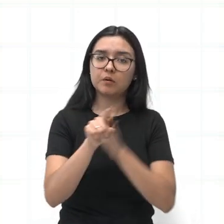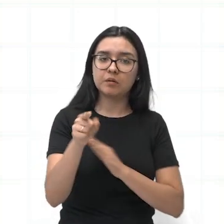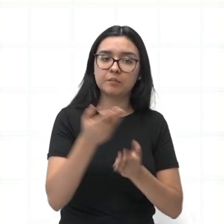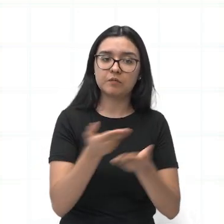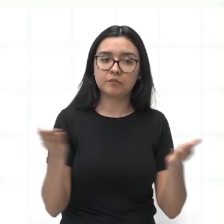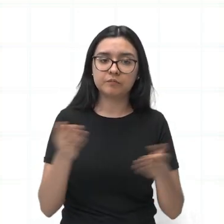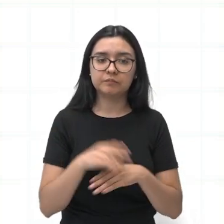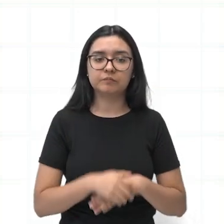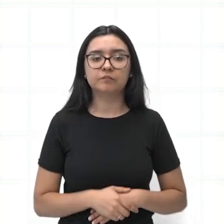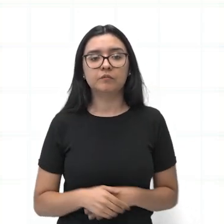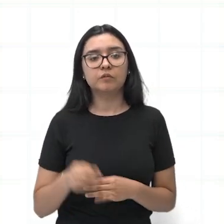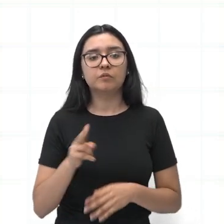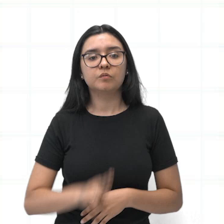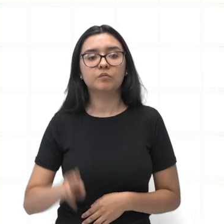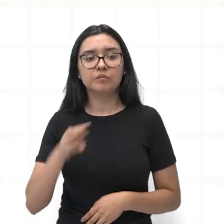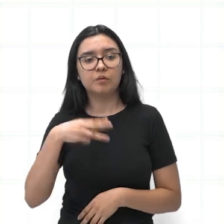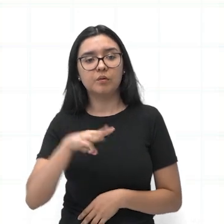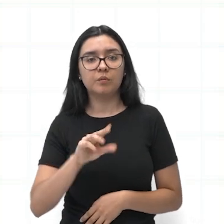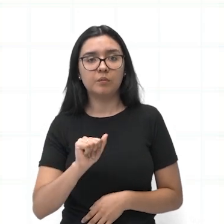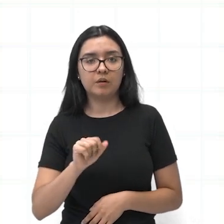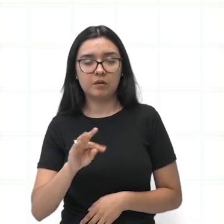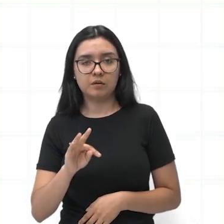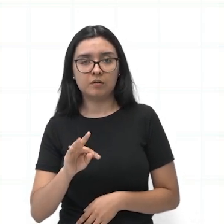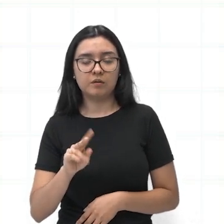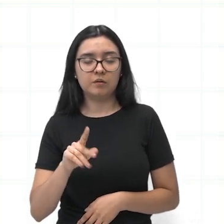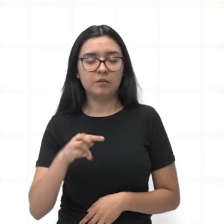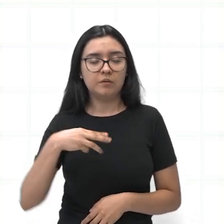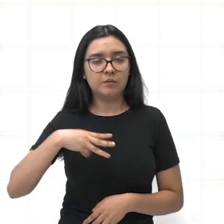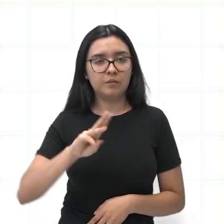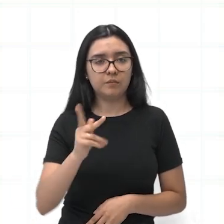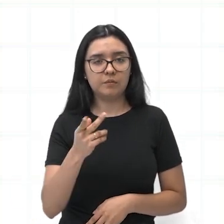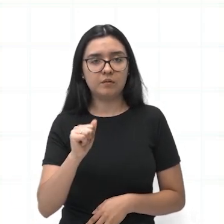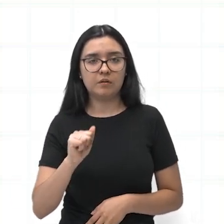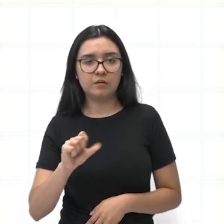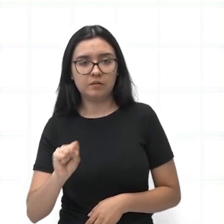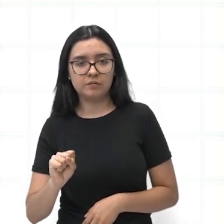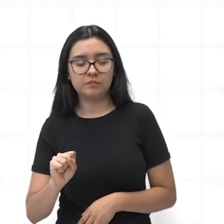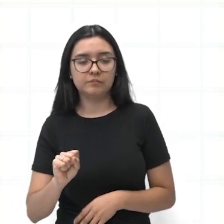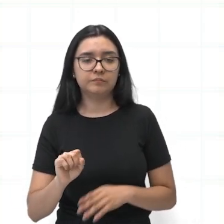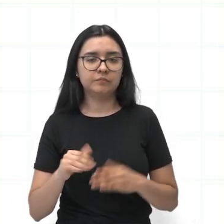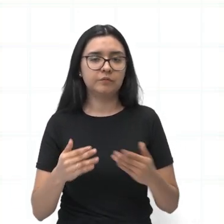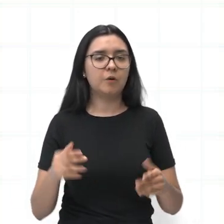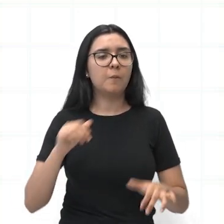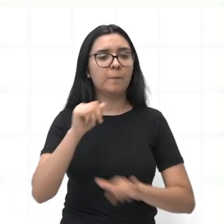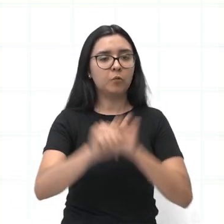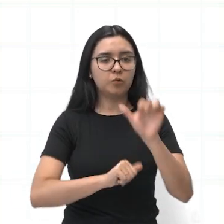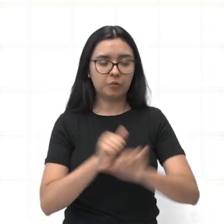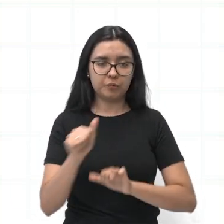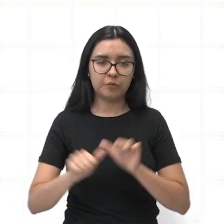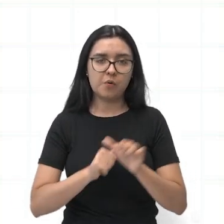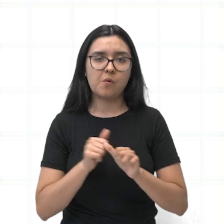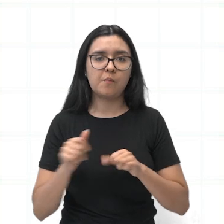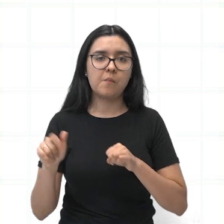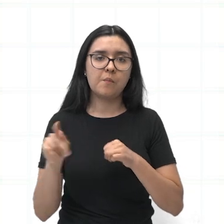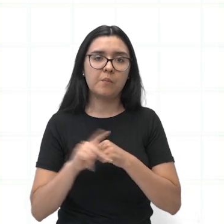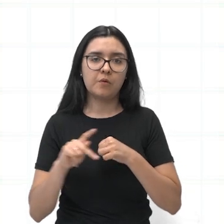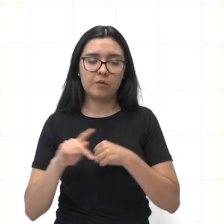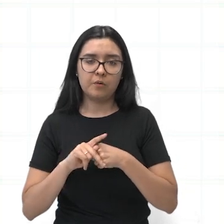eu falo what you do, ok? Pronto, agora eu mudei aqui o meu pronome,